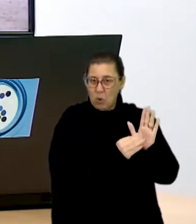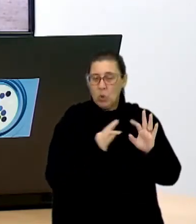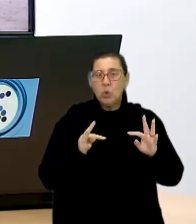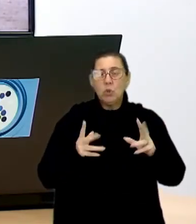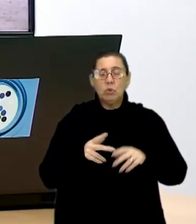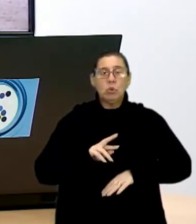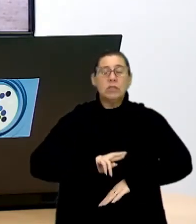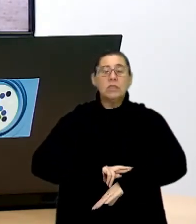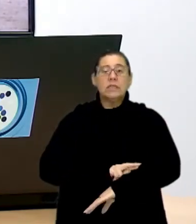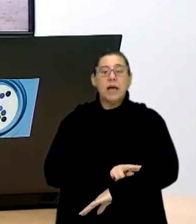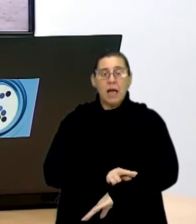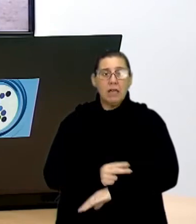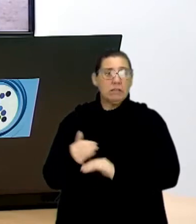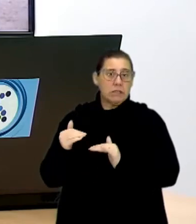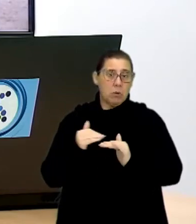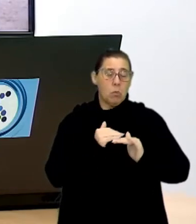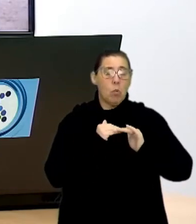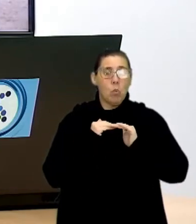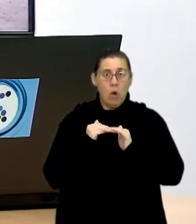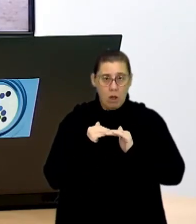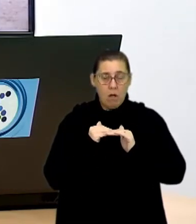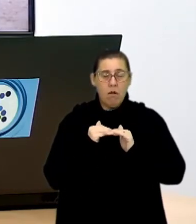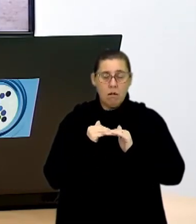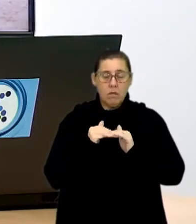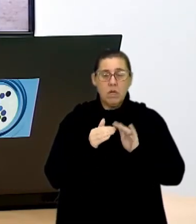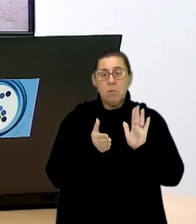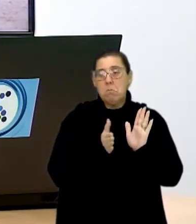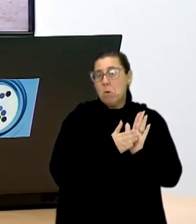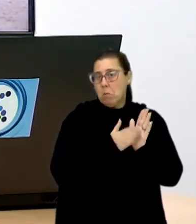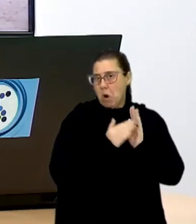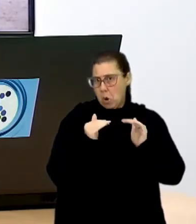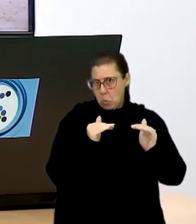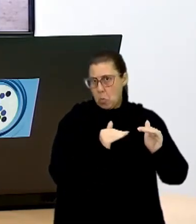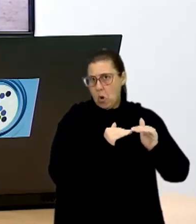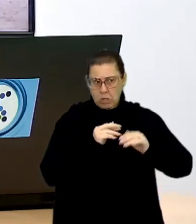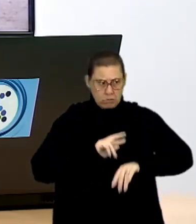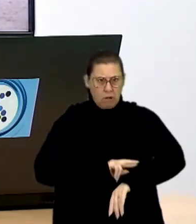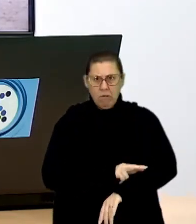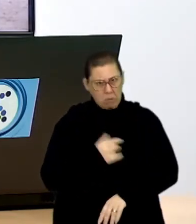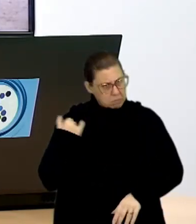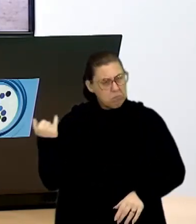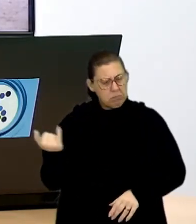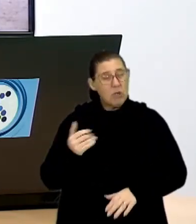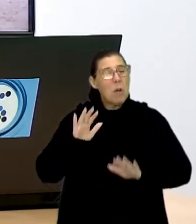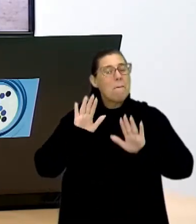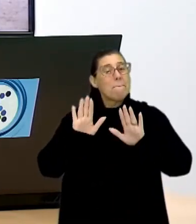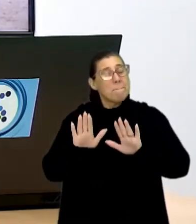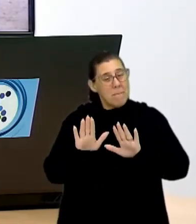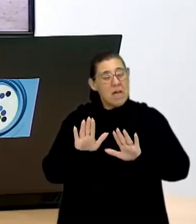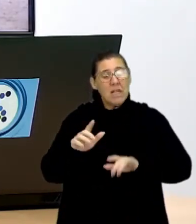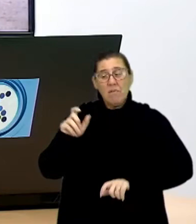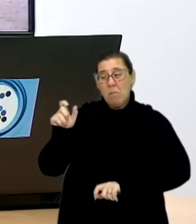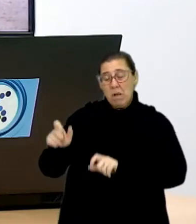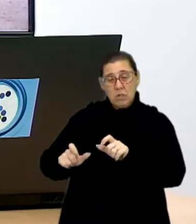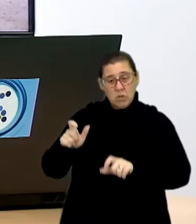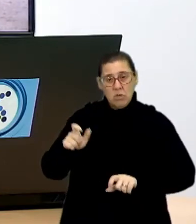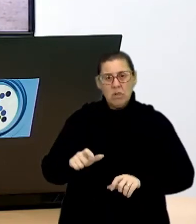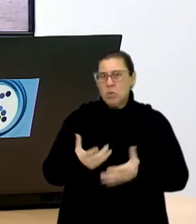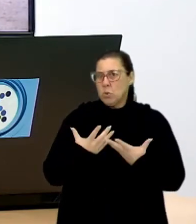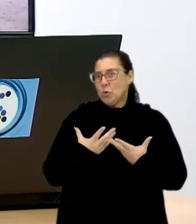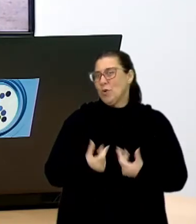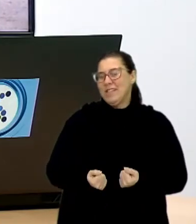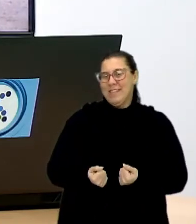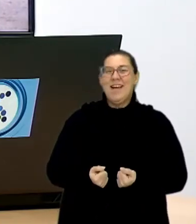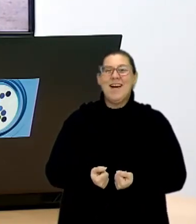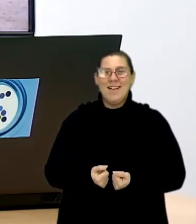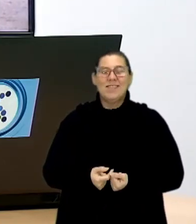as raças iguais. Propôs a igualdade racial, um negócio importante. Só que aí teve uns caras lá que foram contra, os Estados